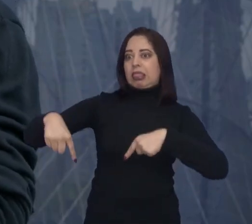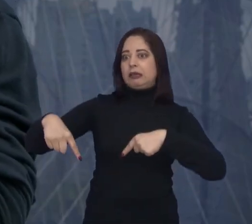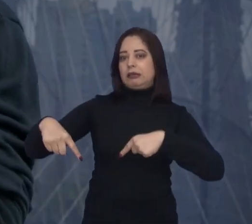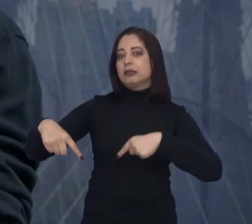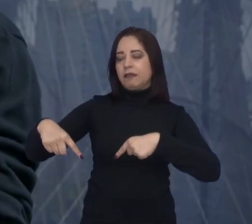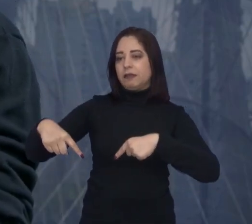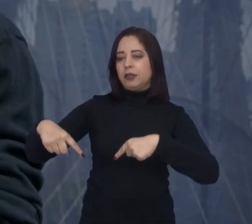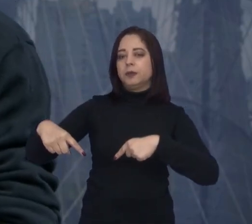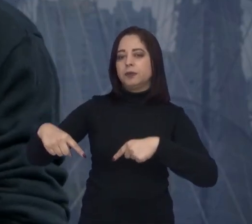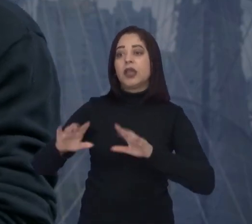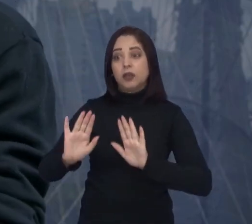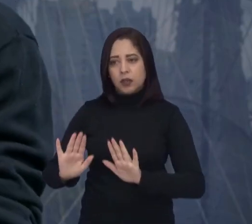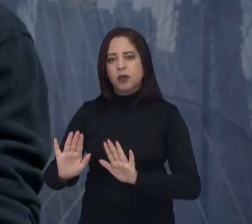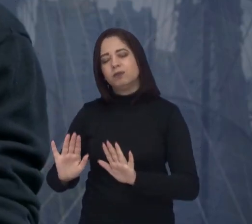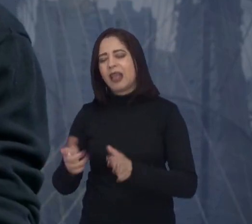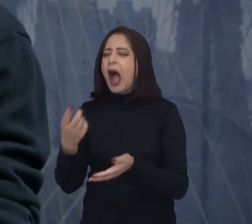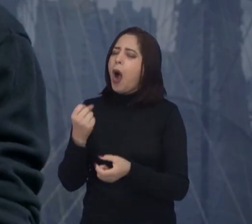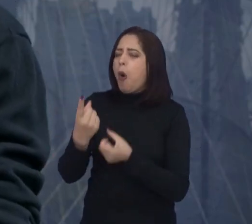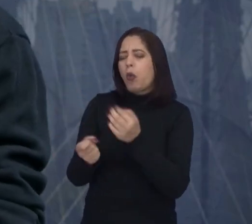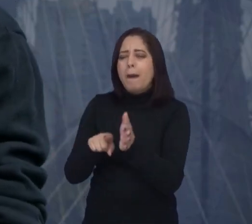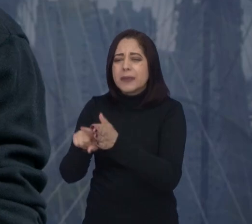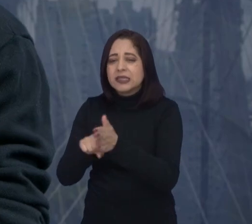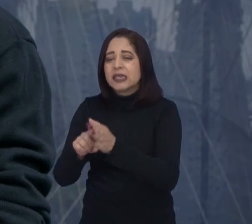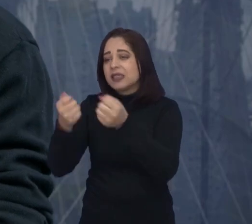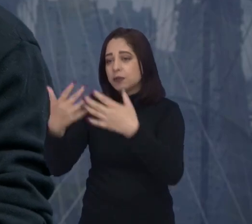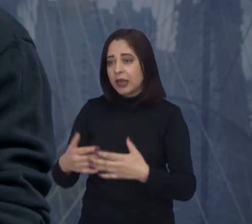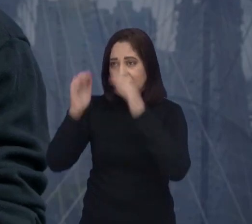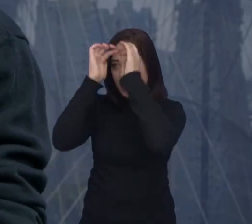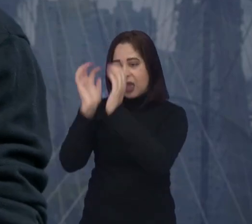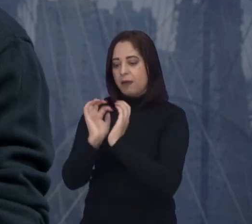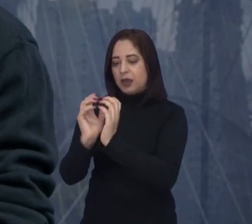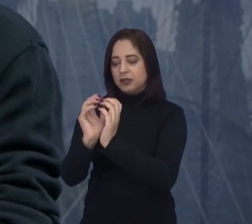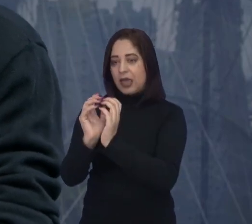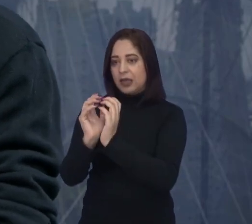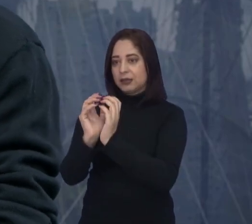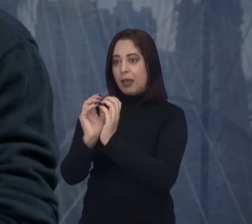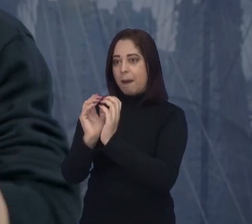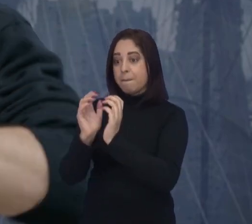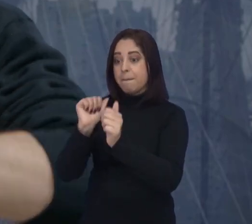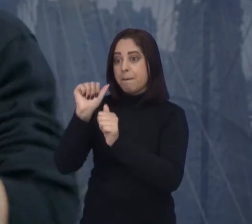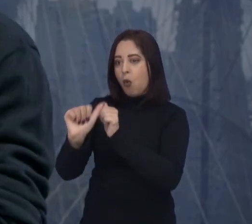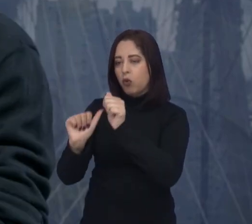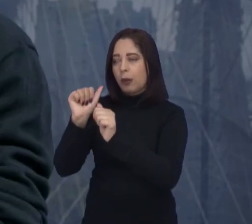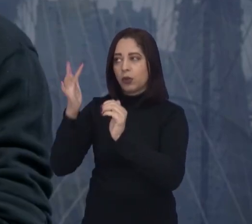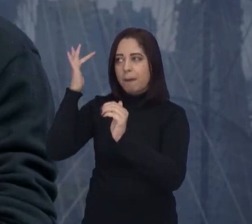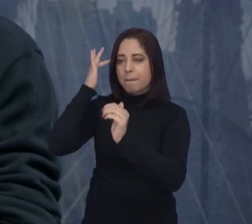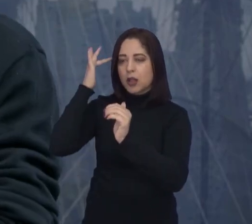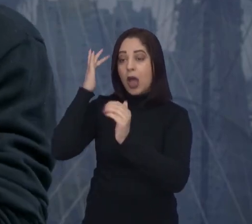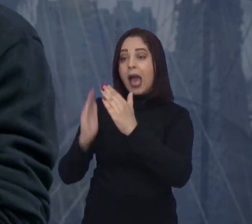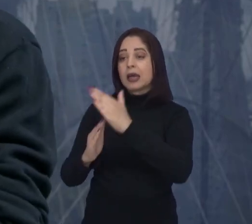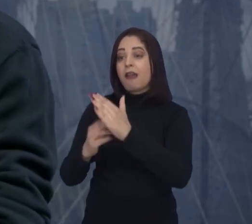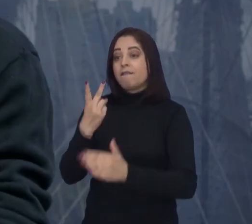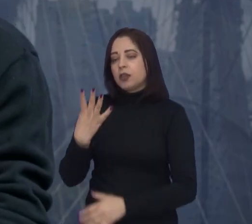uma idade pré-definida. Tem alguns estudos que falam que o cérebro humano se transforma até os 24 anos. Até os 24, 25 anos ainda está nessa transformação.